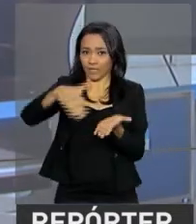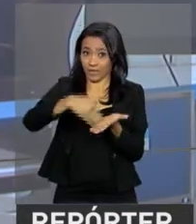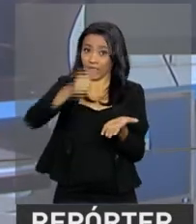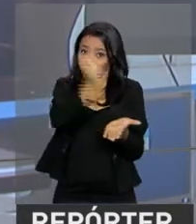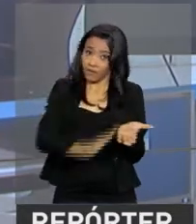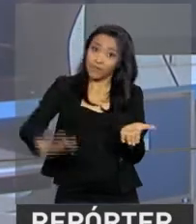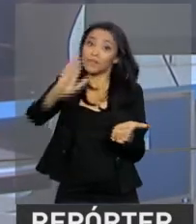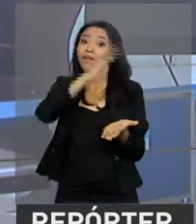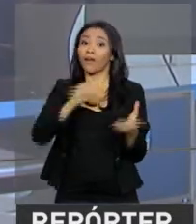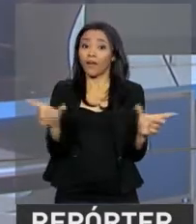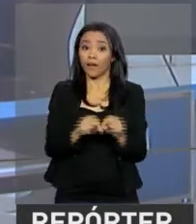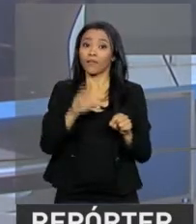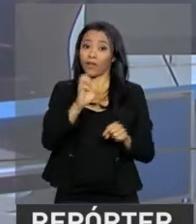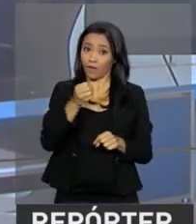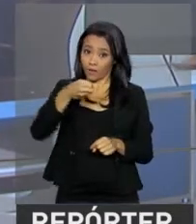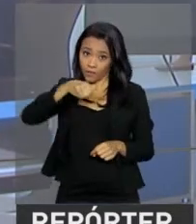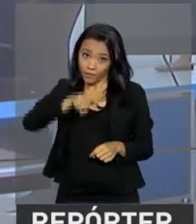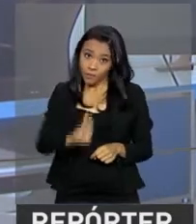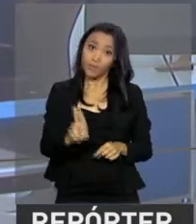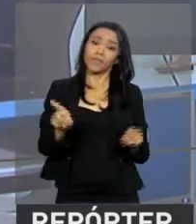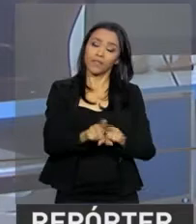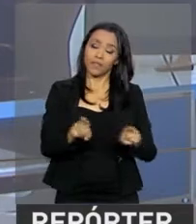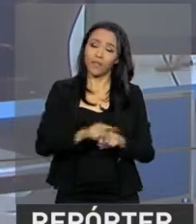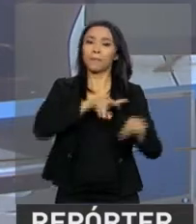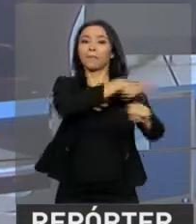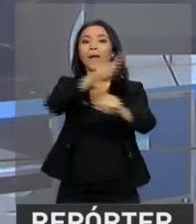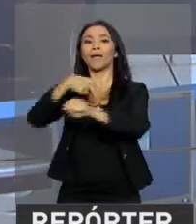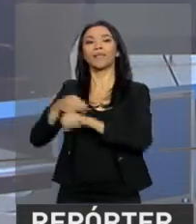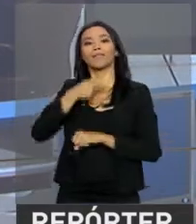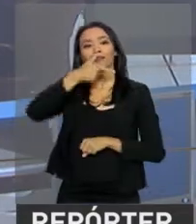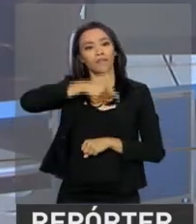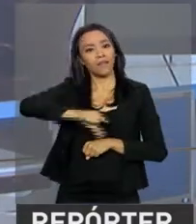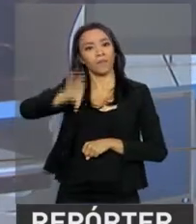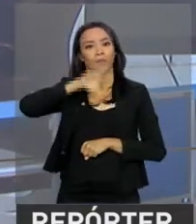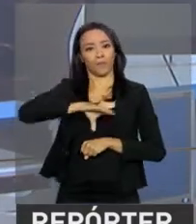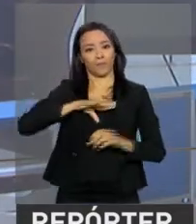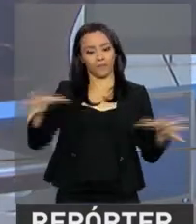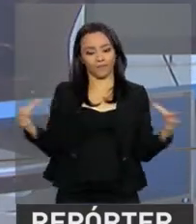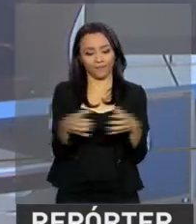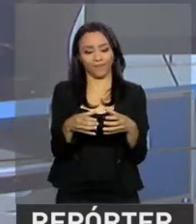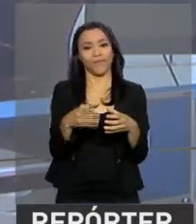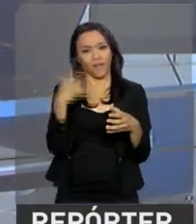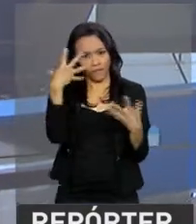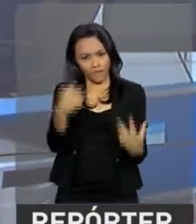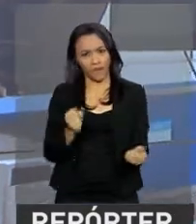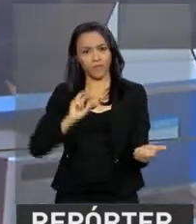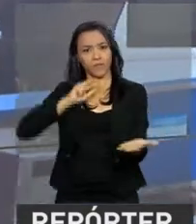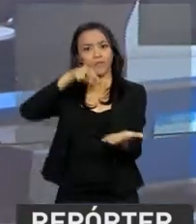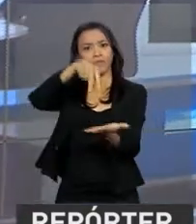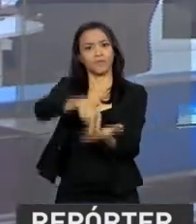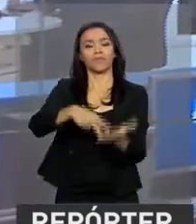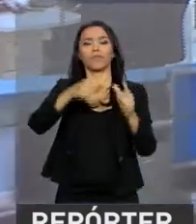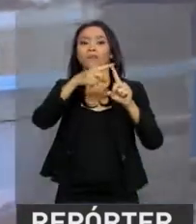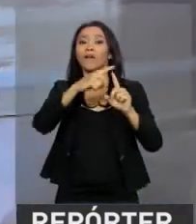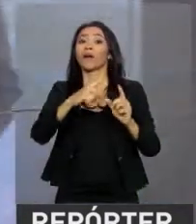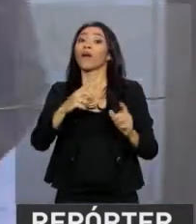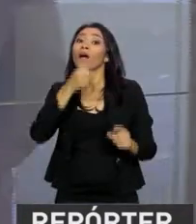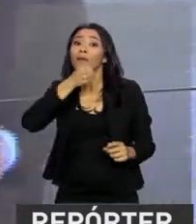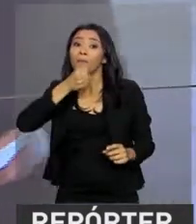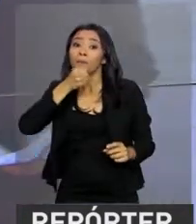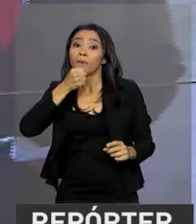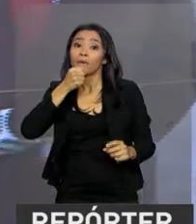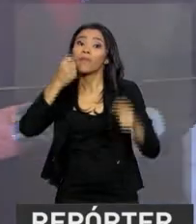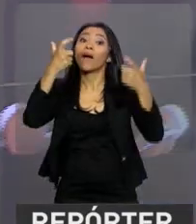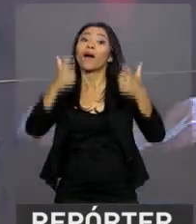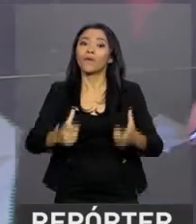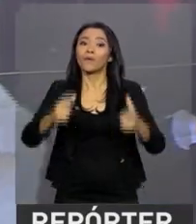das Nações Unidas e os presidentes dos países de língua portuguesa. Vamos conversar com o repórter João Pedro Neto, que traz as informações para a